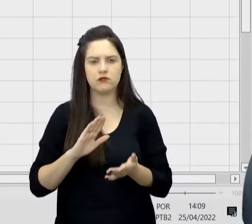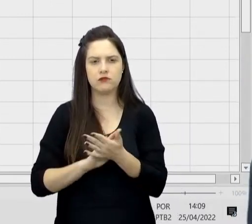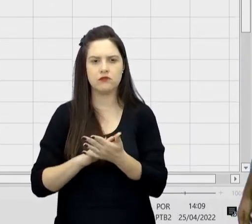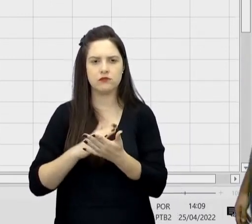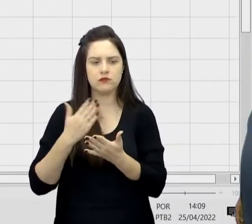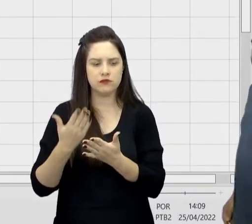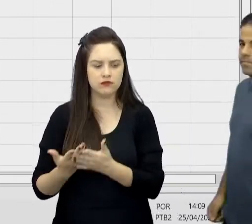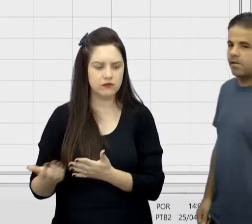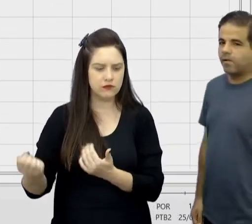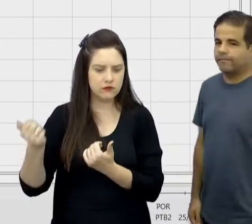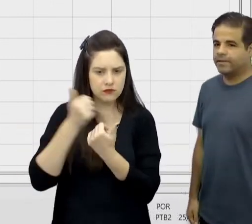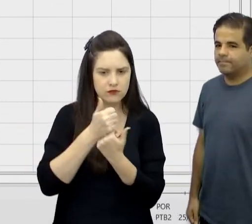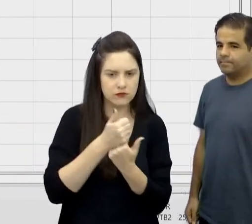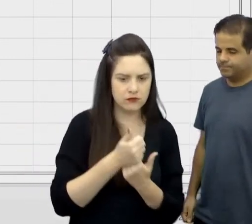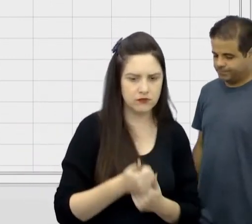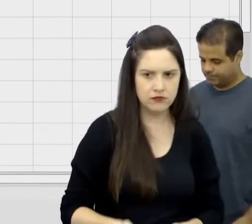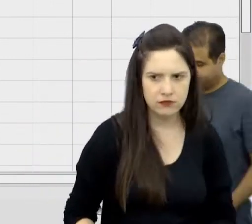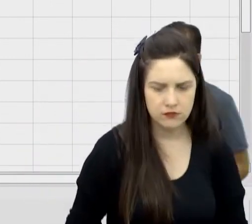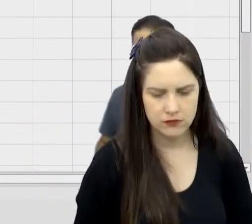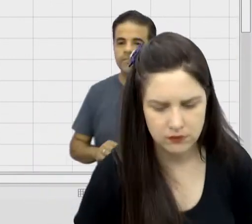Ixi, as despesas não...